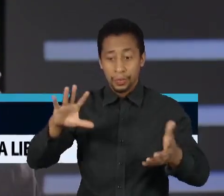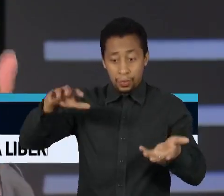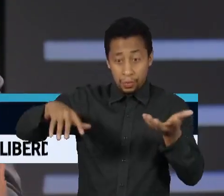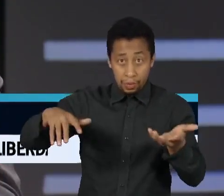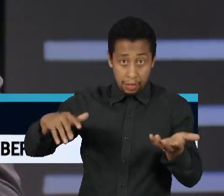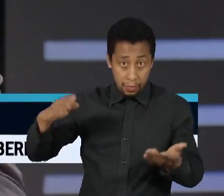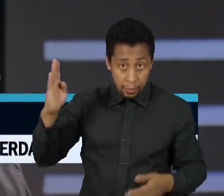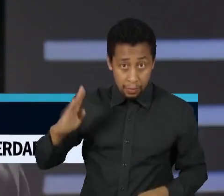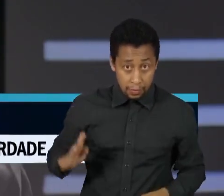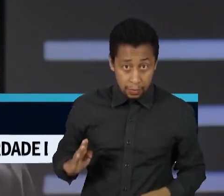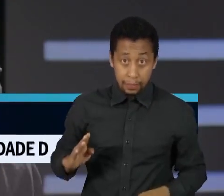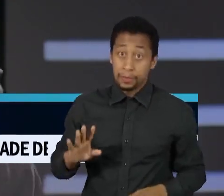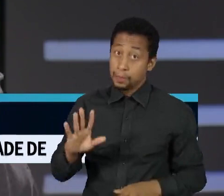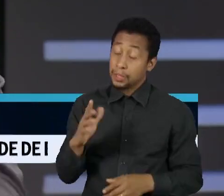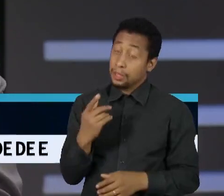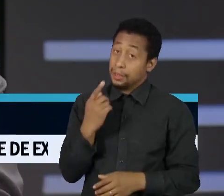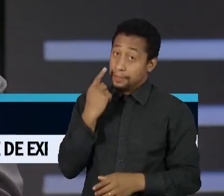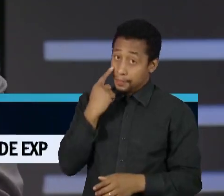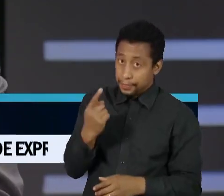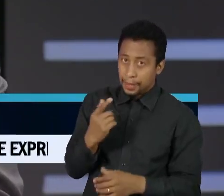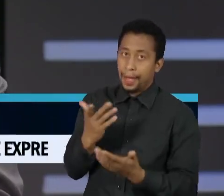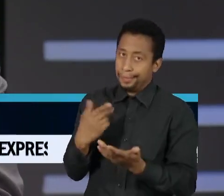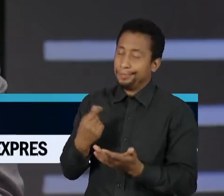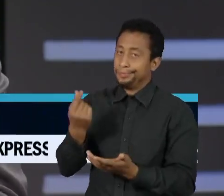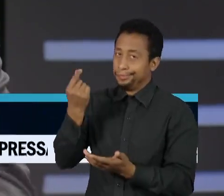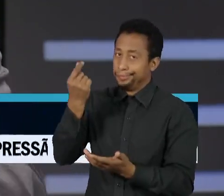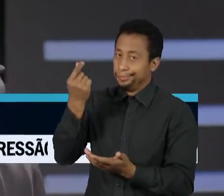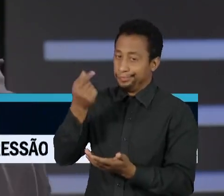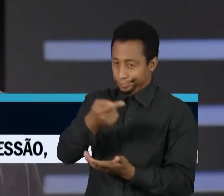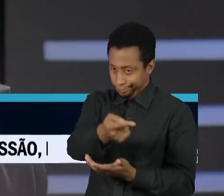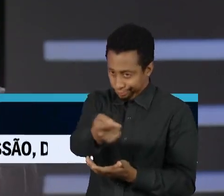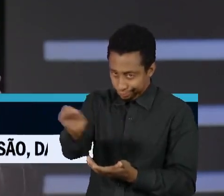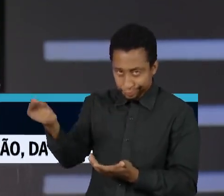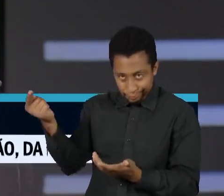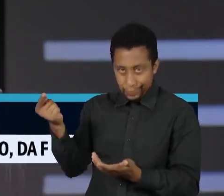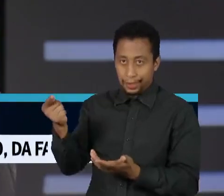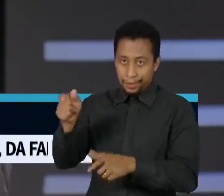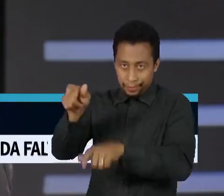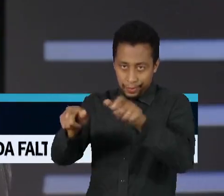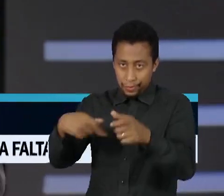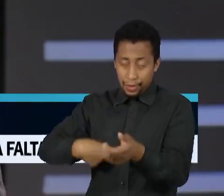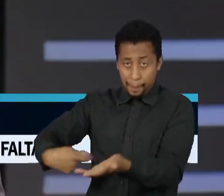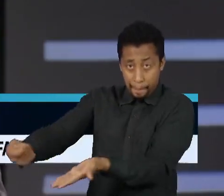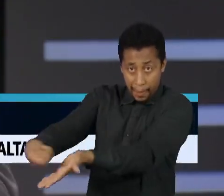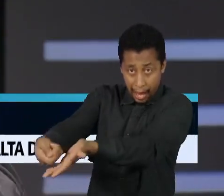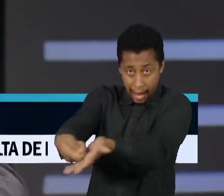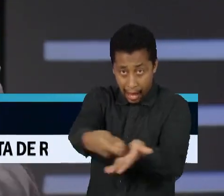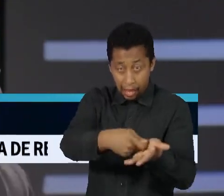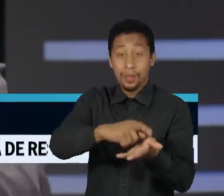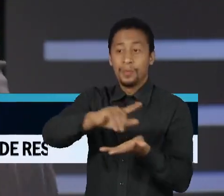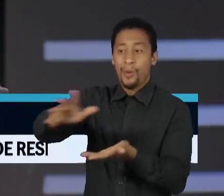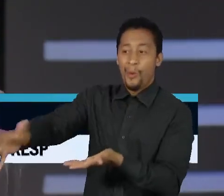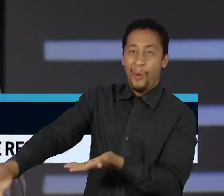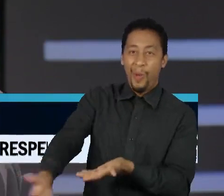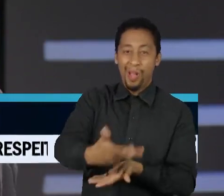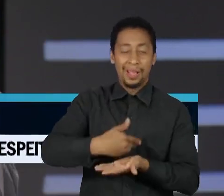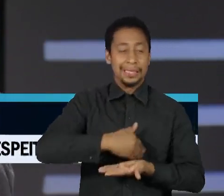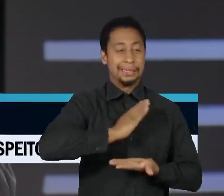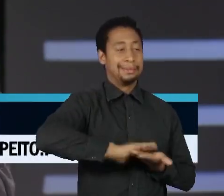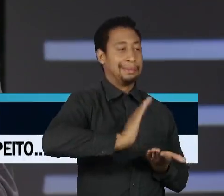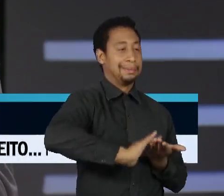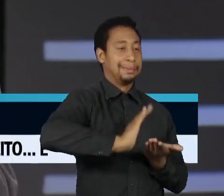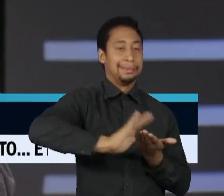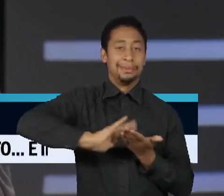ao que tudo indica vai ser para gastar dinheiro do Consumidor gastar dinheiro dos culpa do cidadão né e não entregar